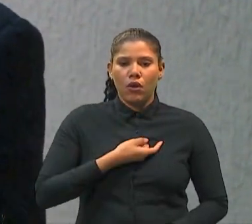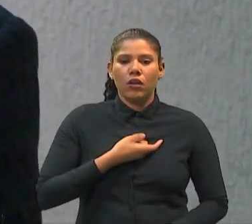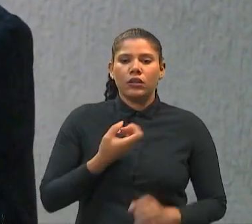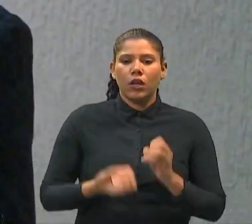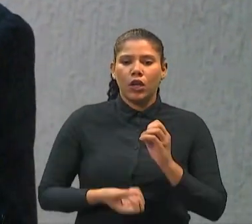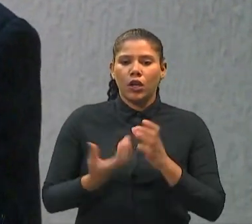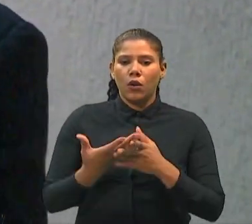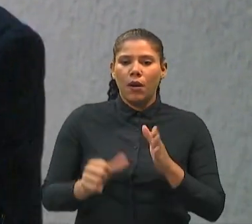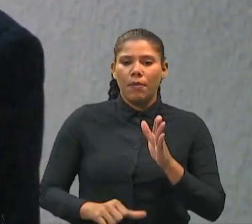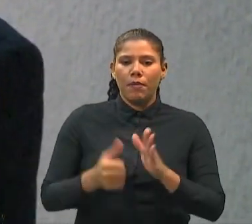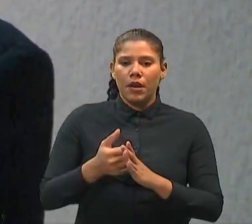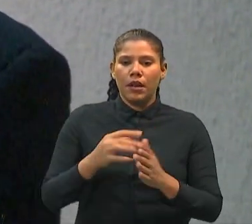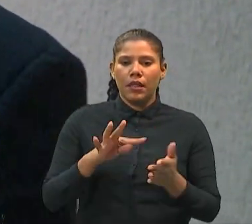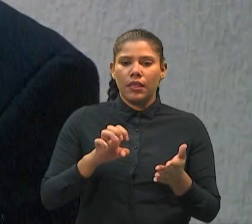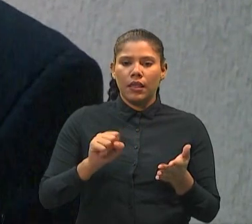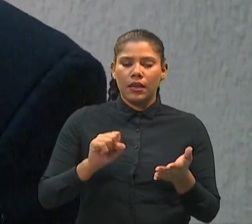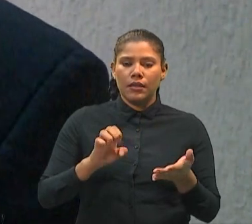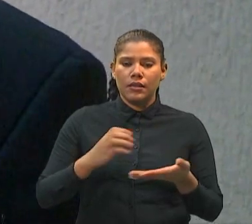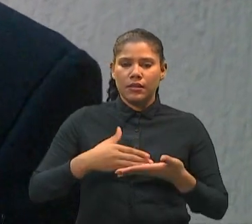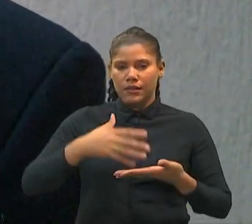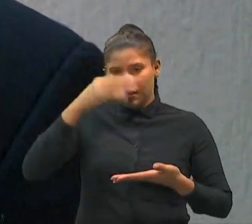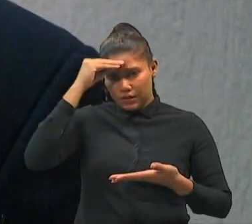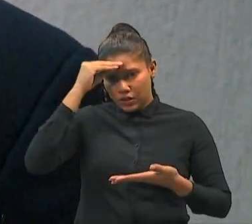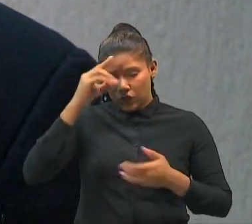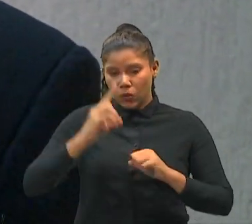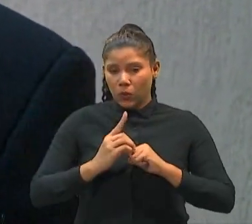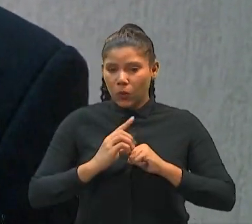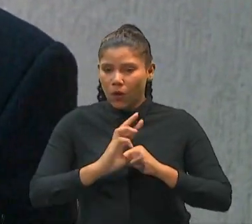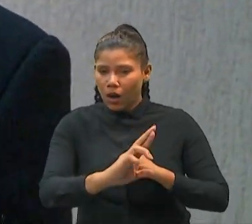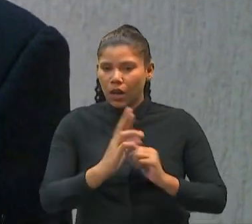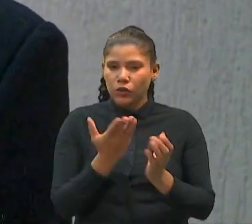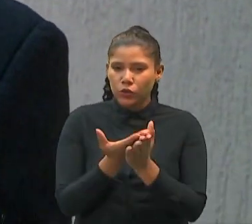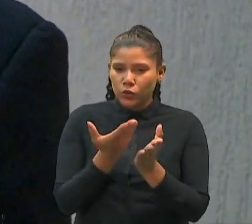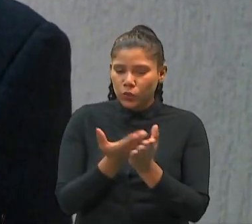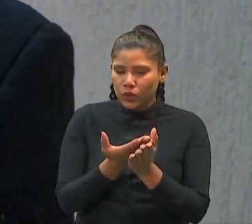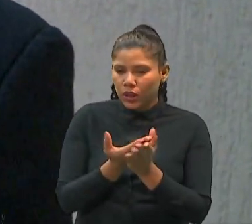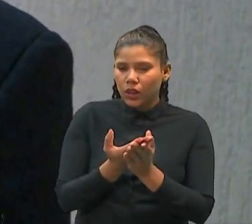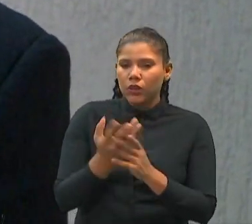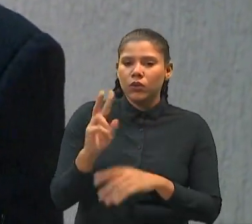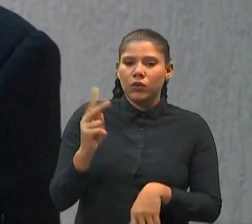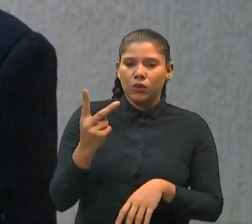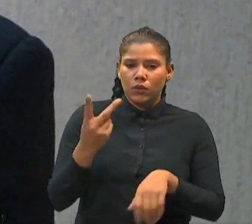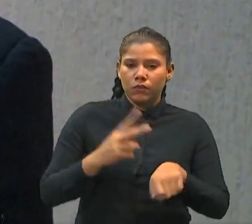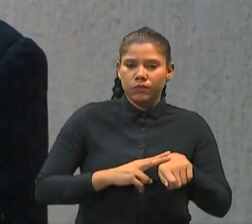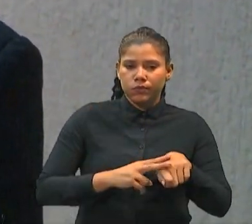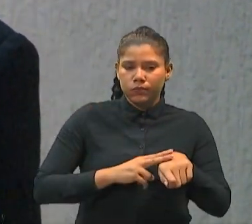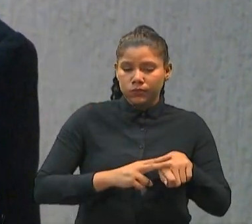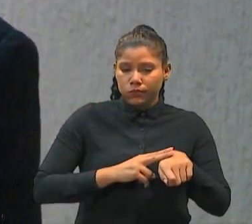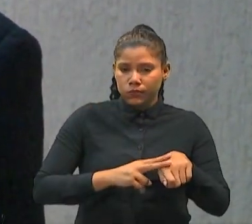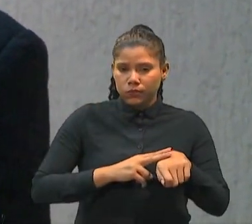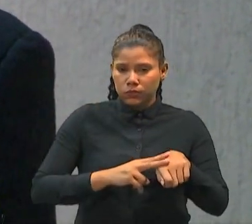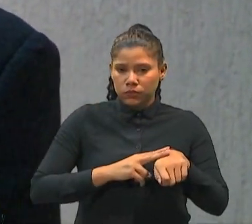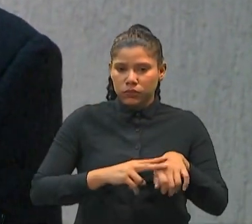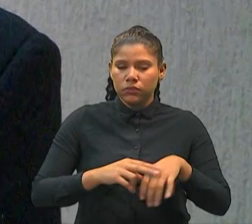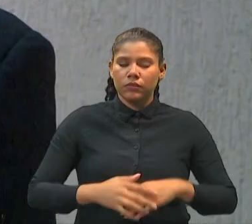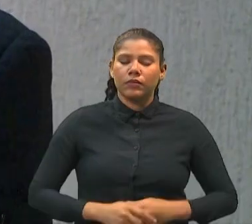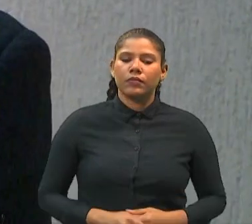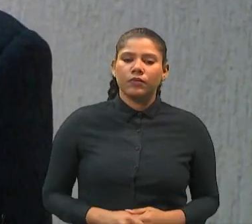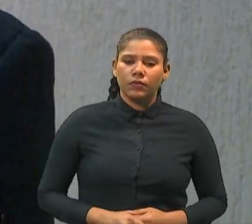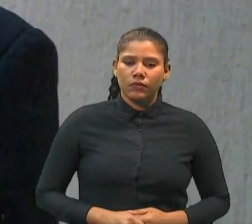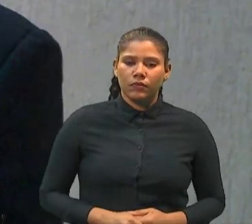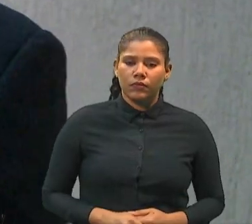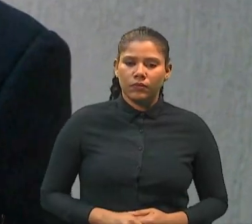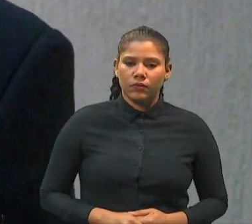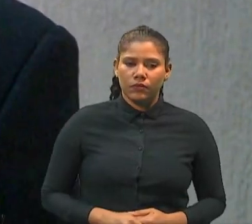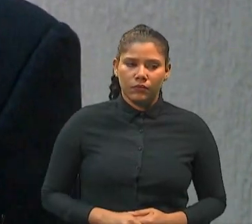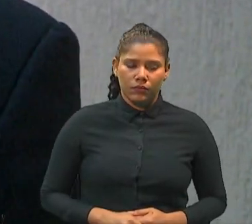estudamos uma tecnologia totalmente Nacional desenvolvendo a membrana do eletrolisador que é o coração de toda essa história né da eletrólise